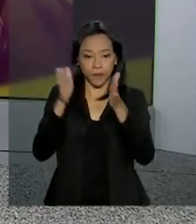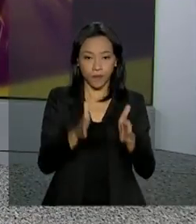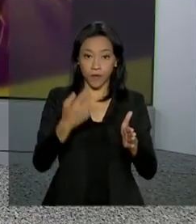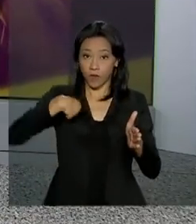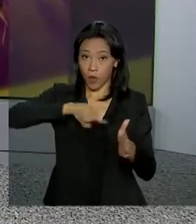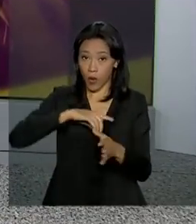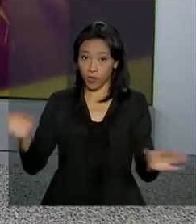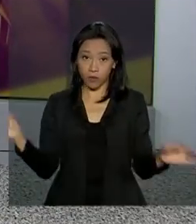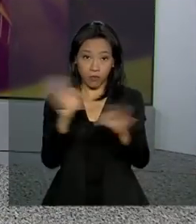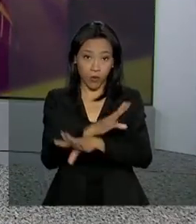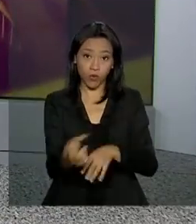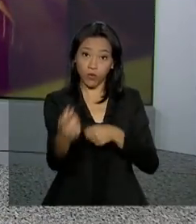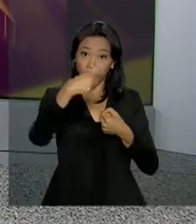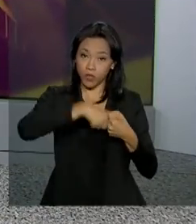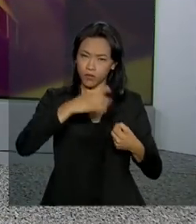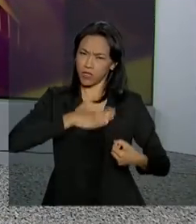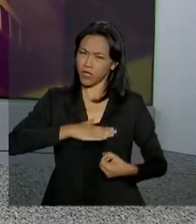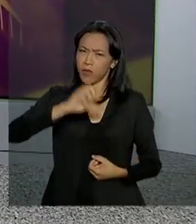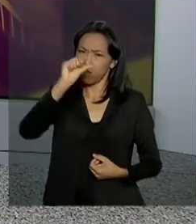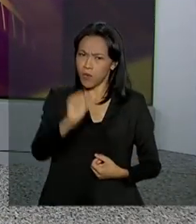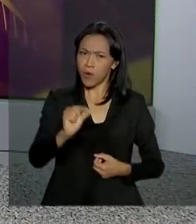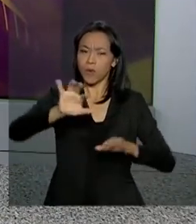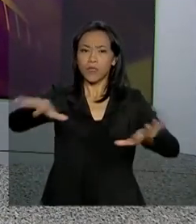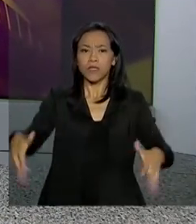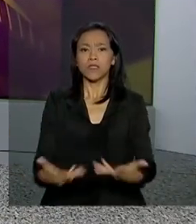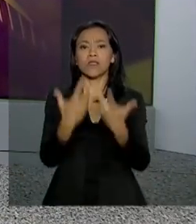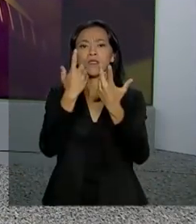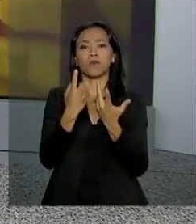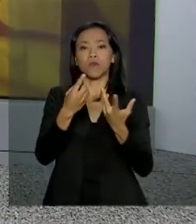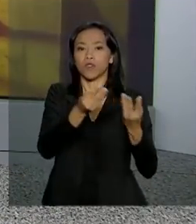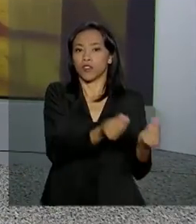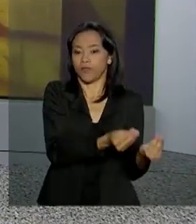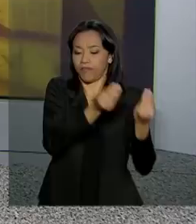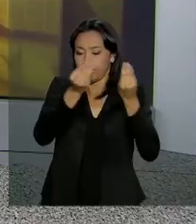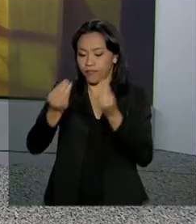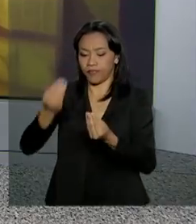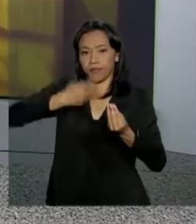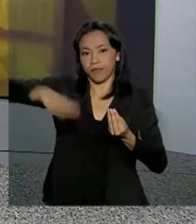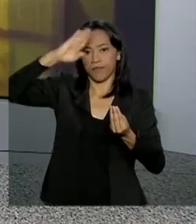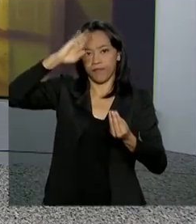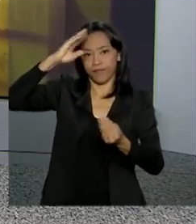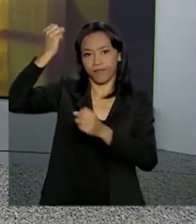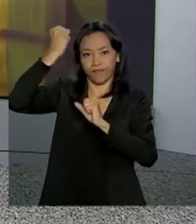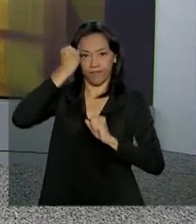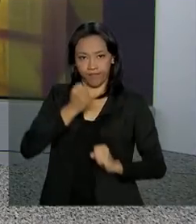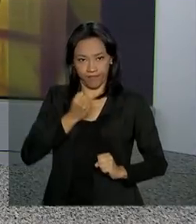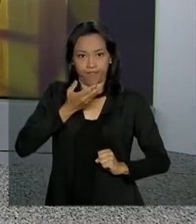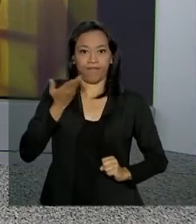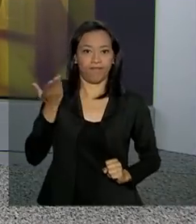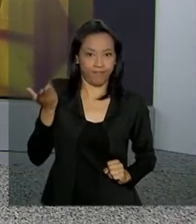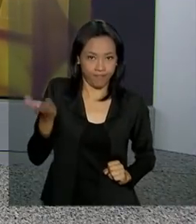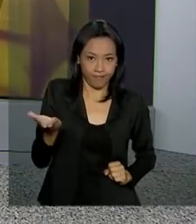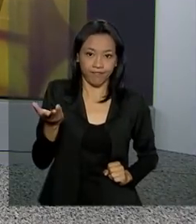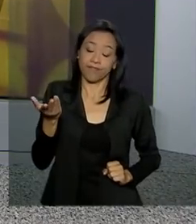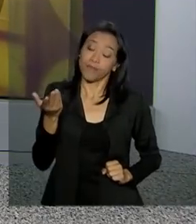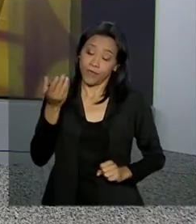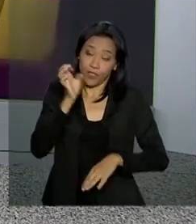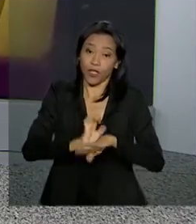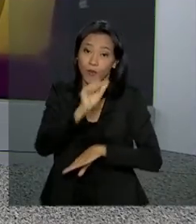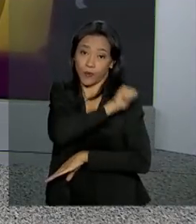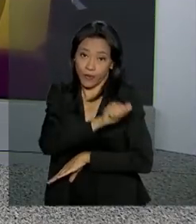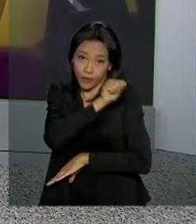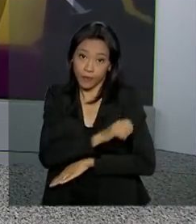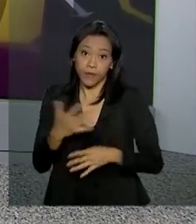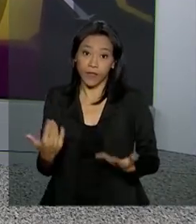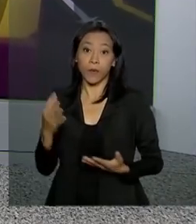por aqui e voltamos daqui a pouco com a cerimônia de passagem de comando do 2º Regimento de Cavalaria de Guarda no Rio de Janeiro. O